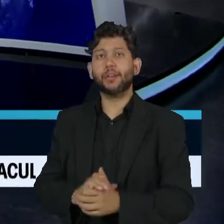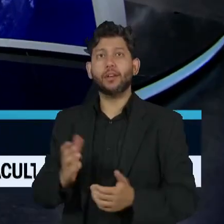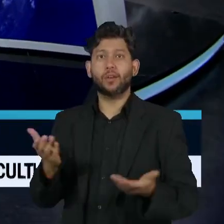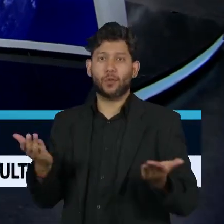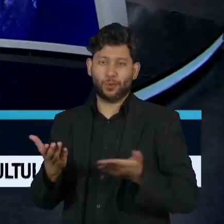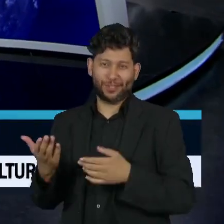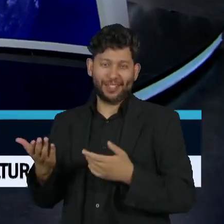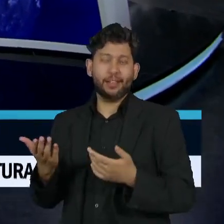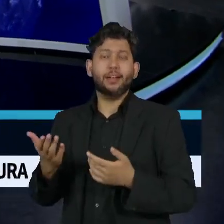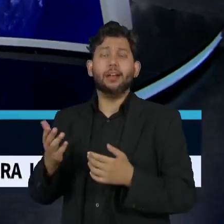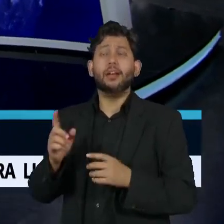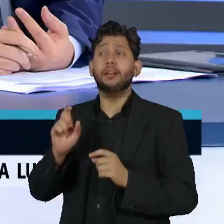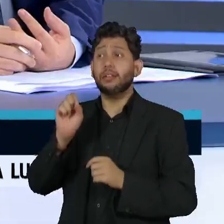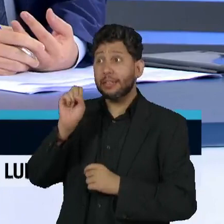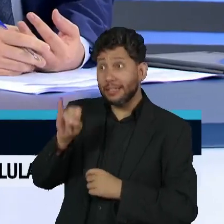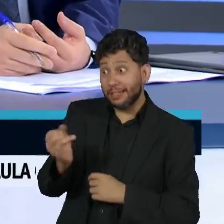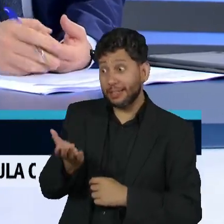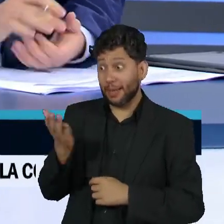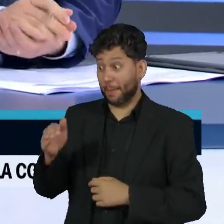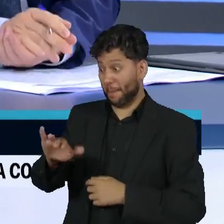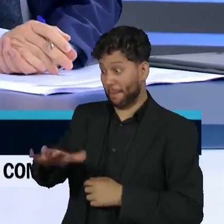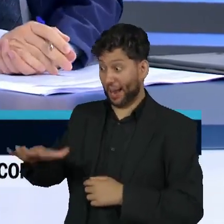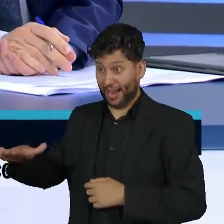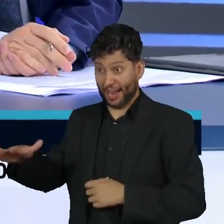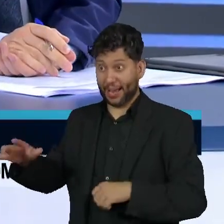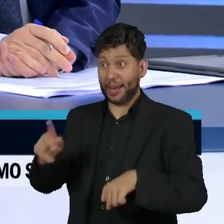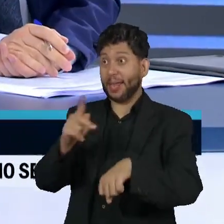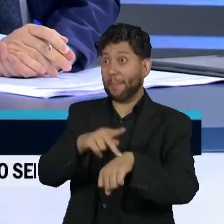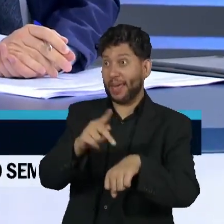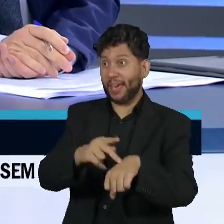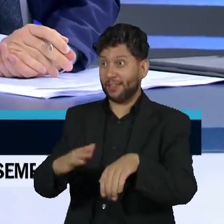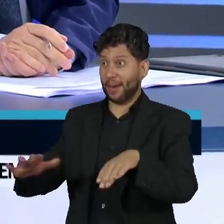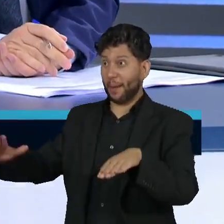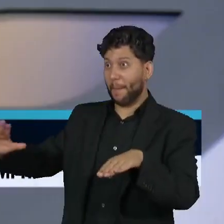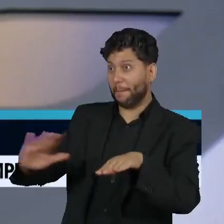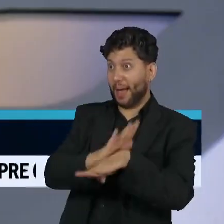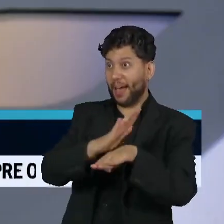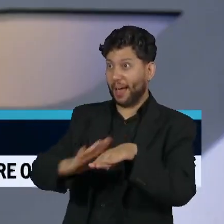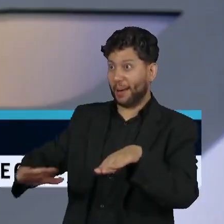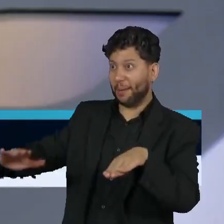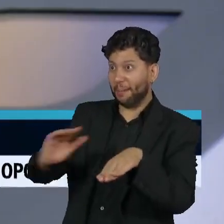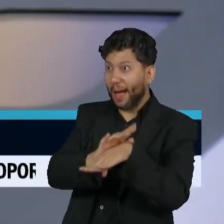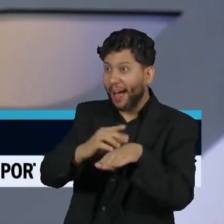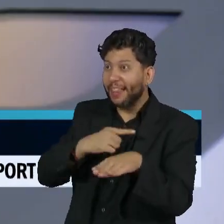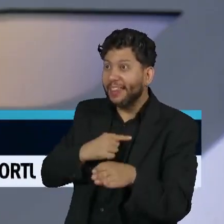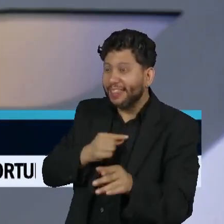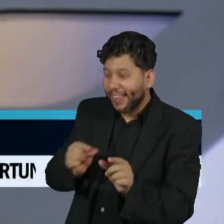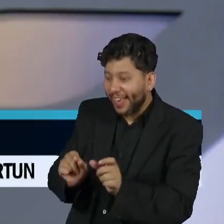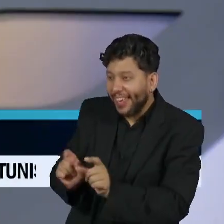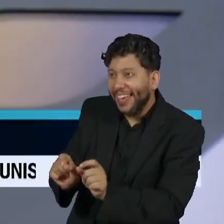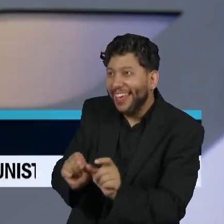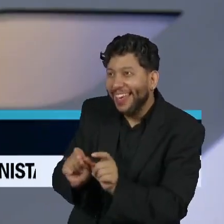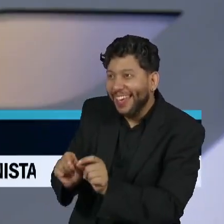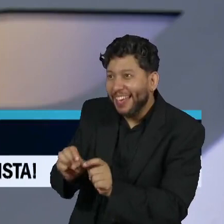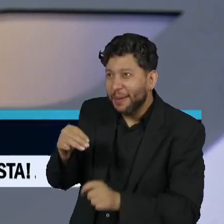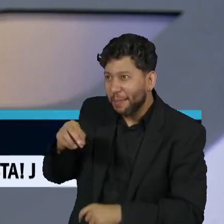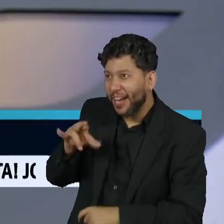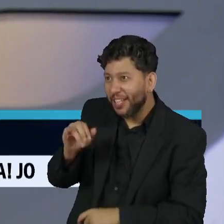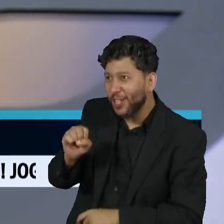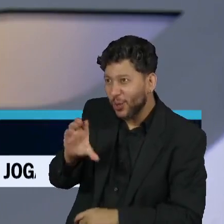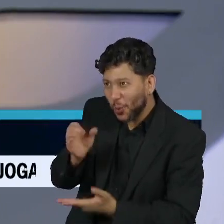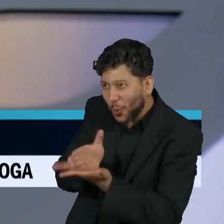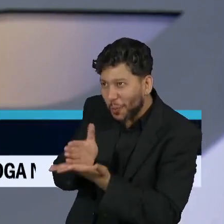nossas discussões entre o mar e o Rochedo o marisco fica no meio fica principalmente se ele for vulnerável